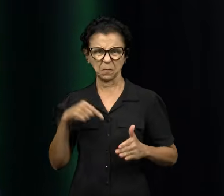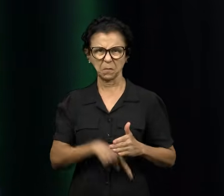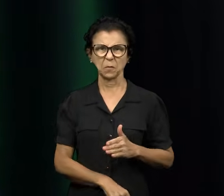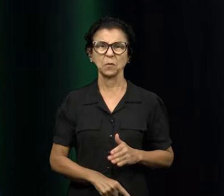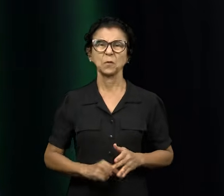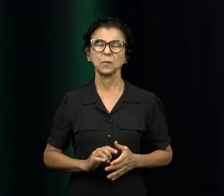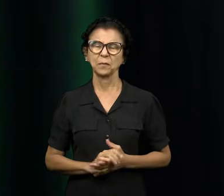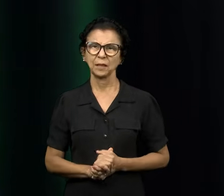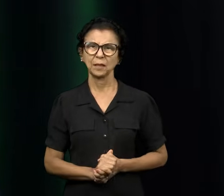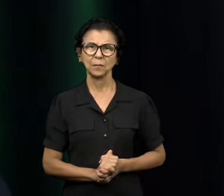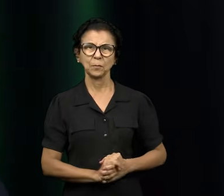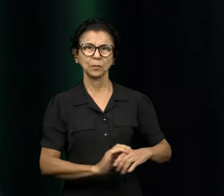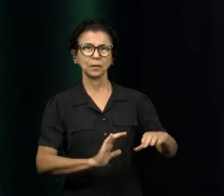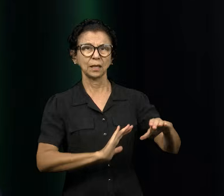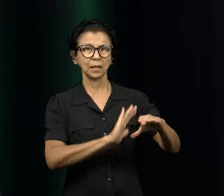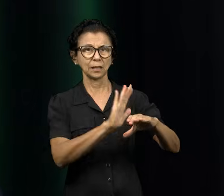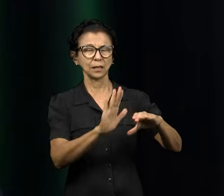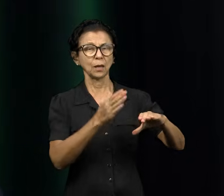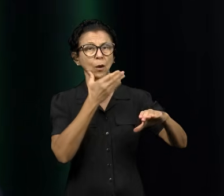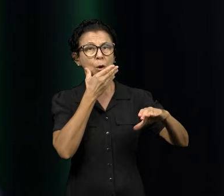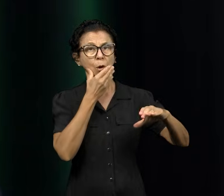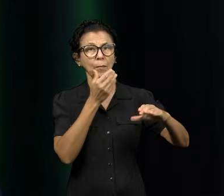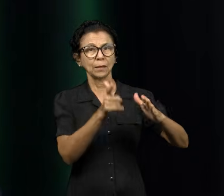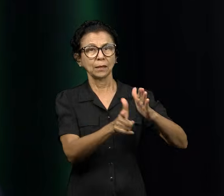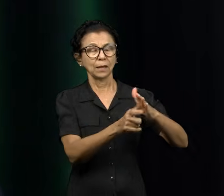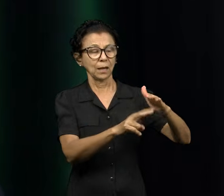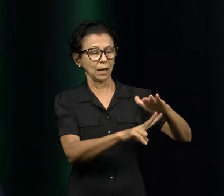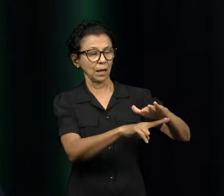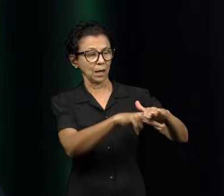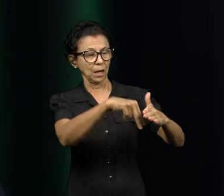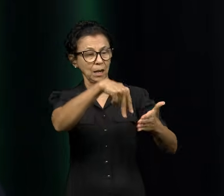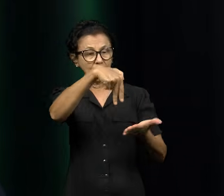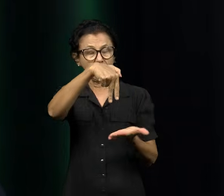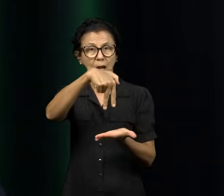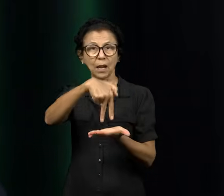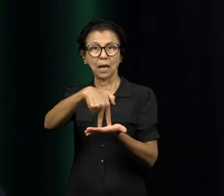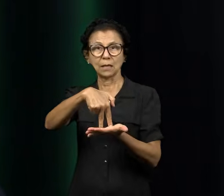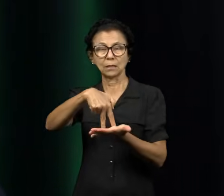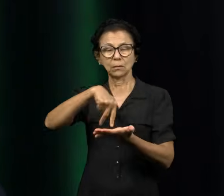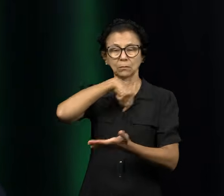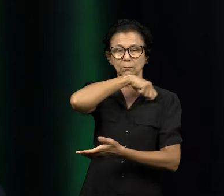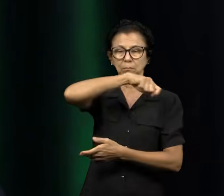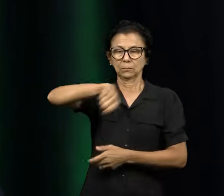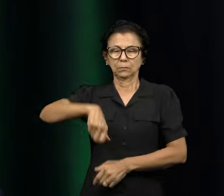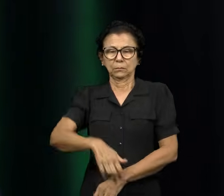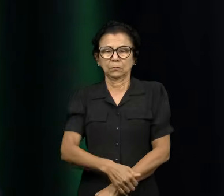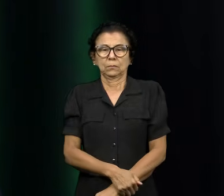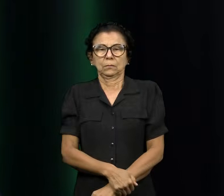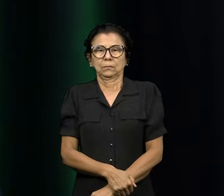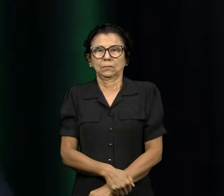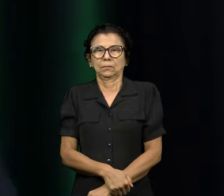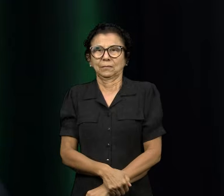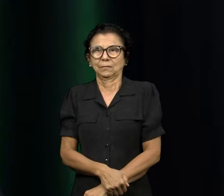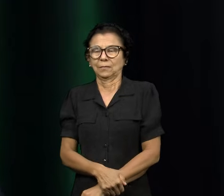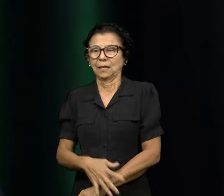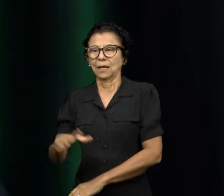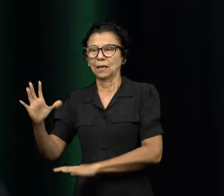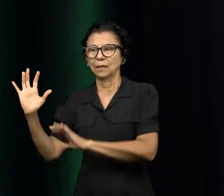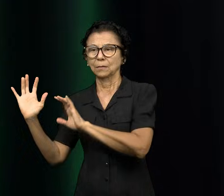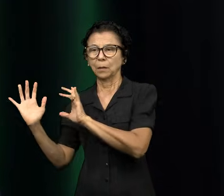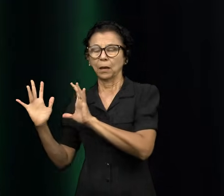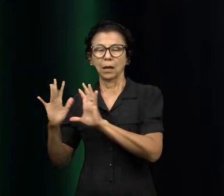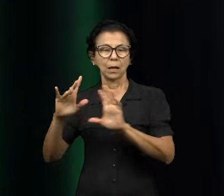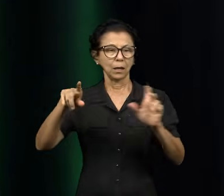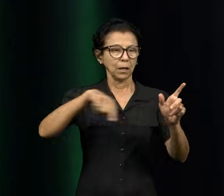Lázaro, sai para fora. E a Bíblia diz que ele saiu com as ataduras, tiraram e ele voltou à vida. É o que o